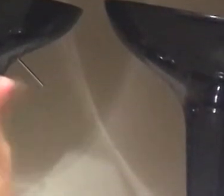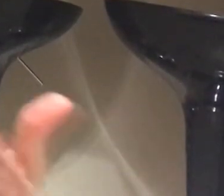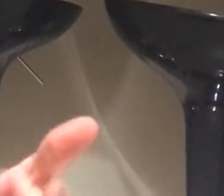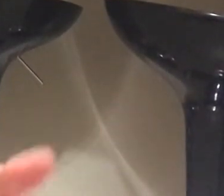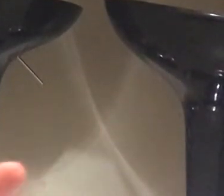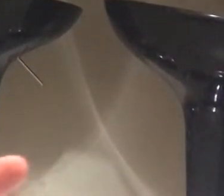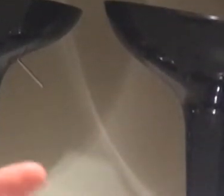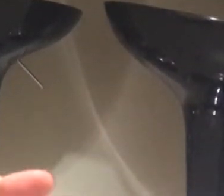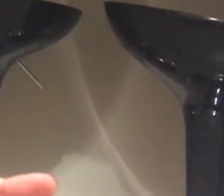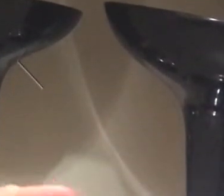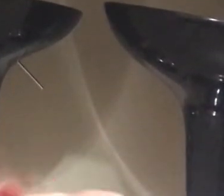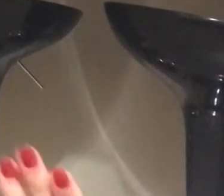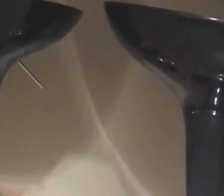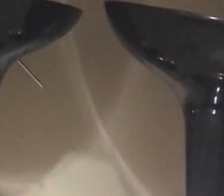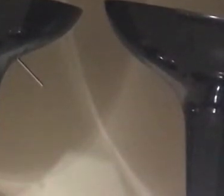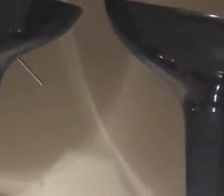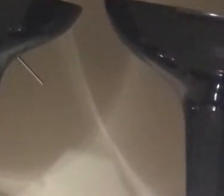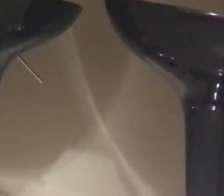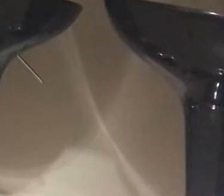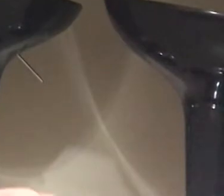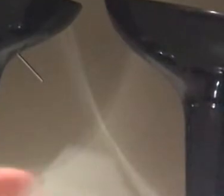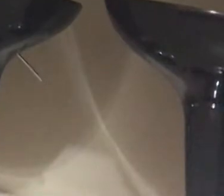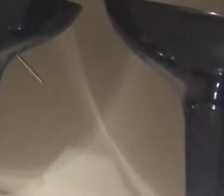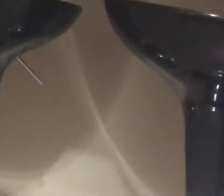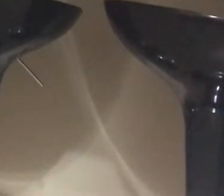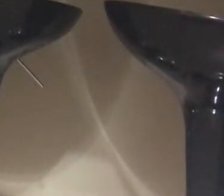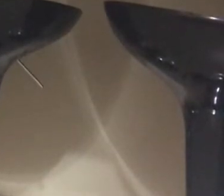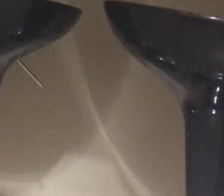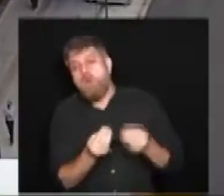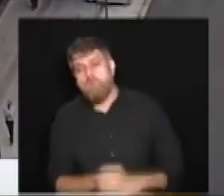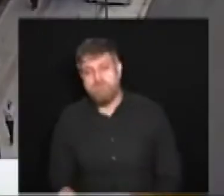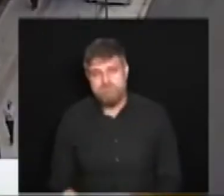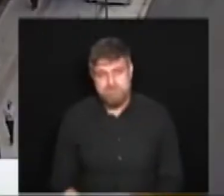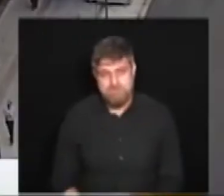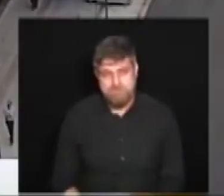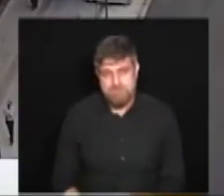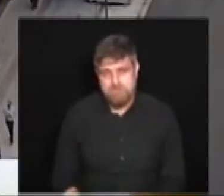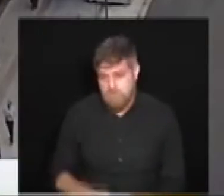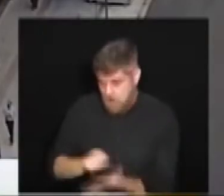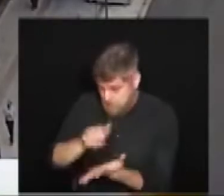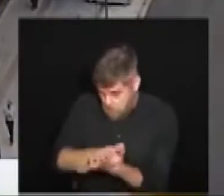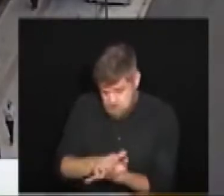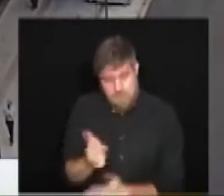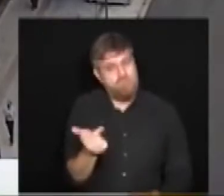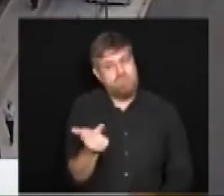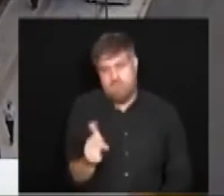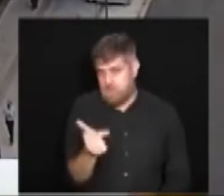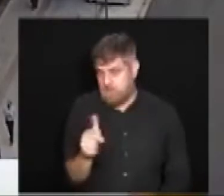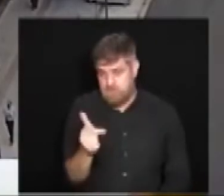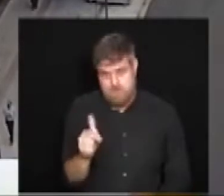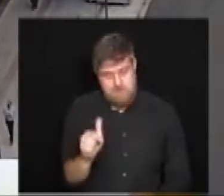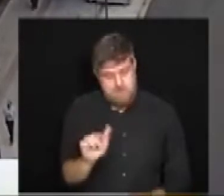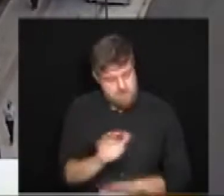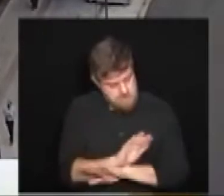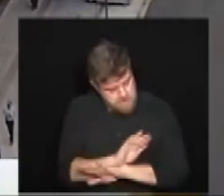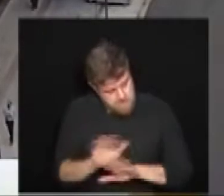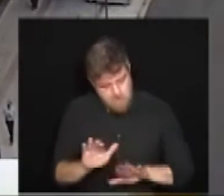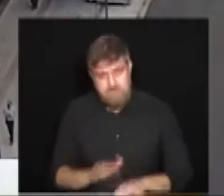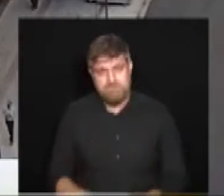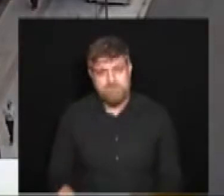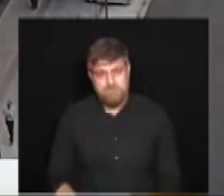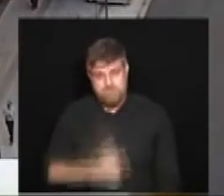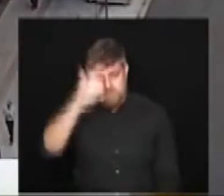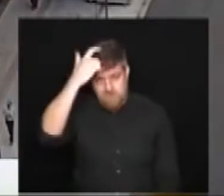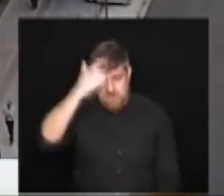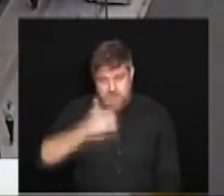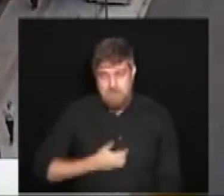a flexibilização da quarentena na próxima semana. Não vai ter multa, não terá multa.